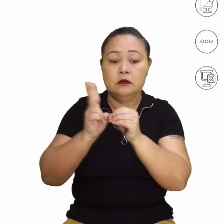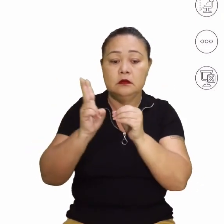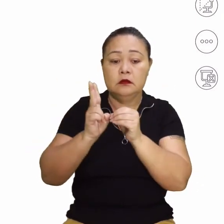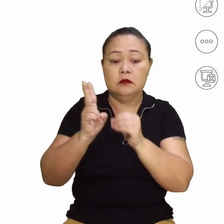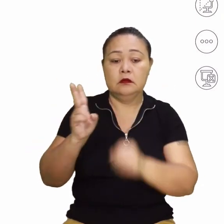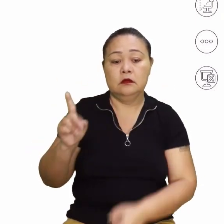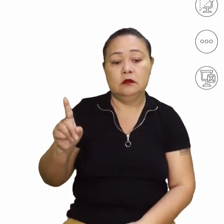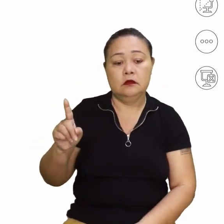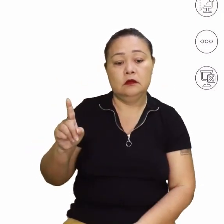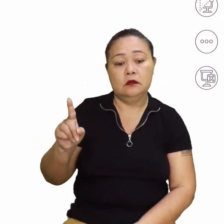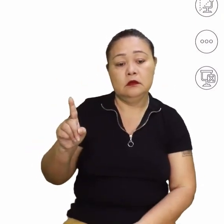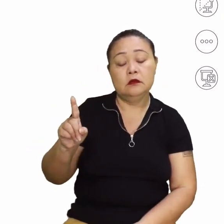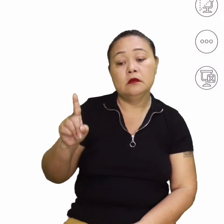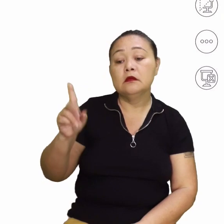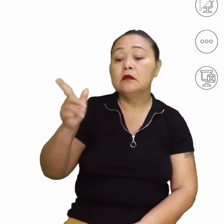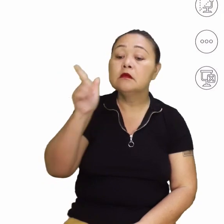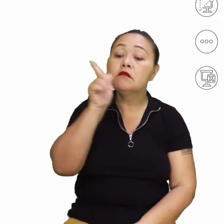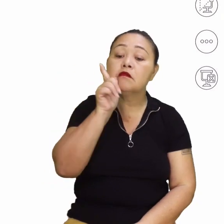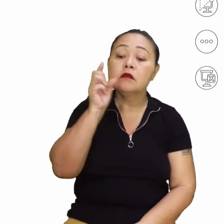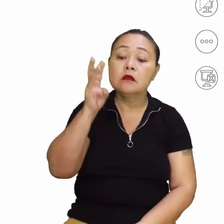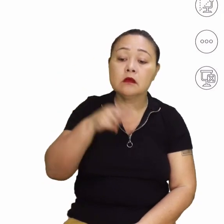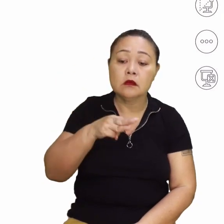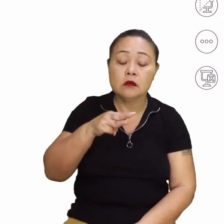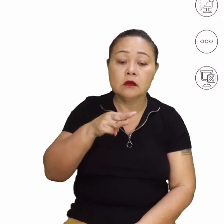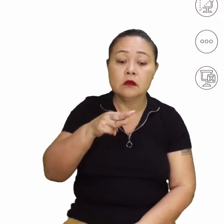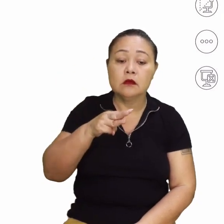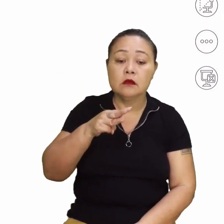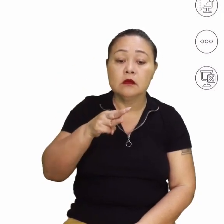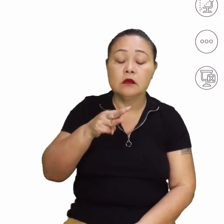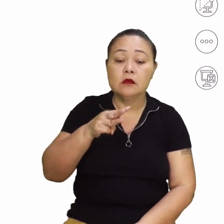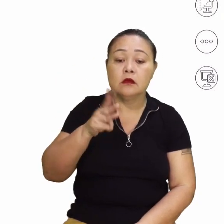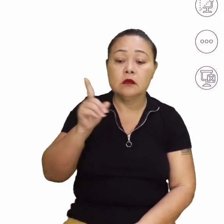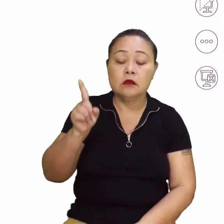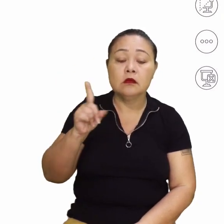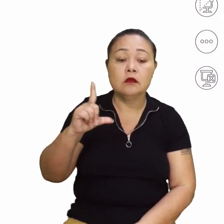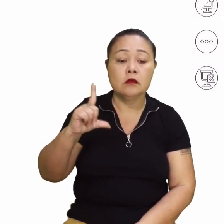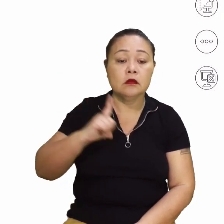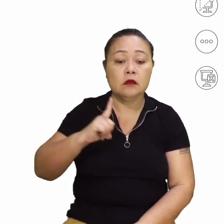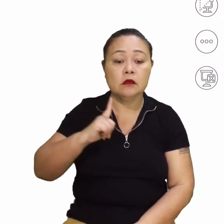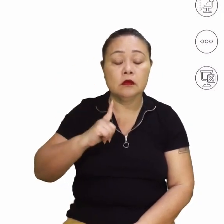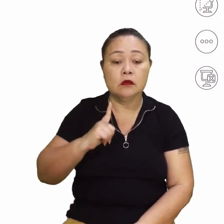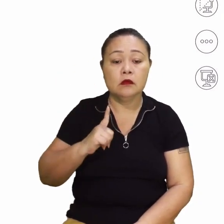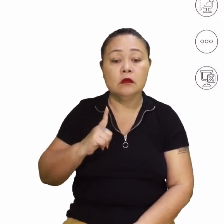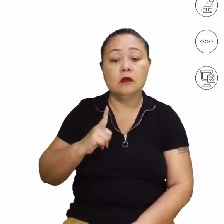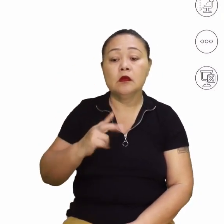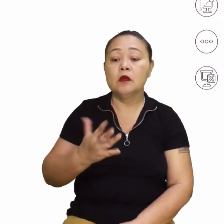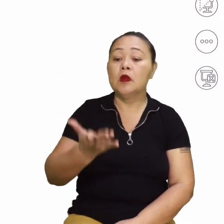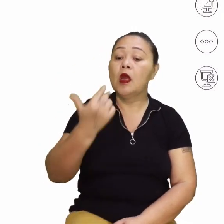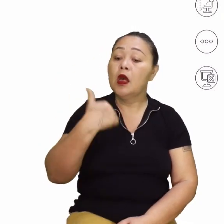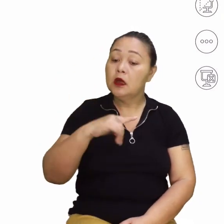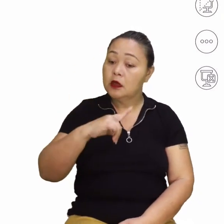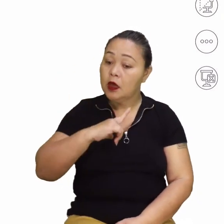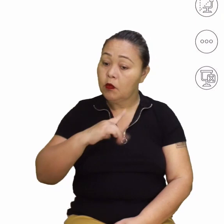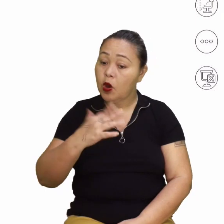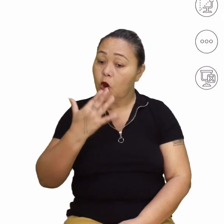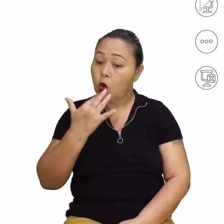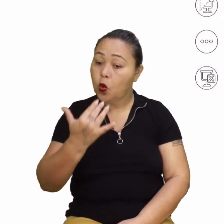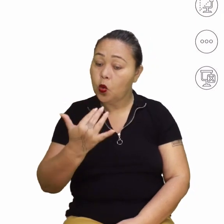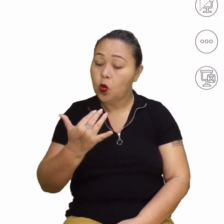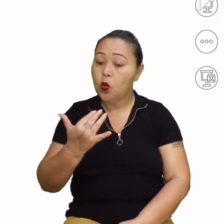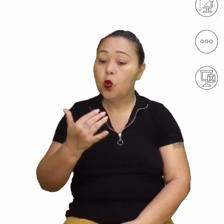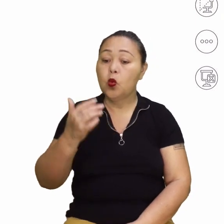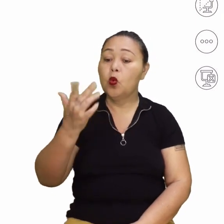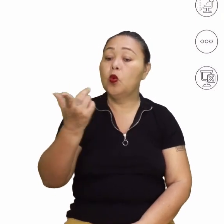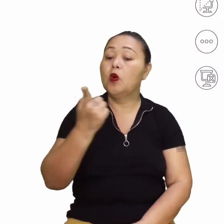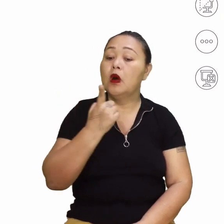estar aqui na região de Guajará Ok E isso nós temos ainda cores vermelhas e